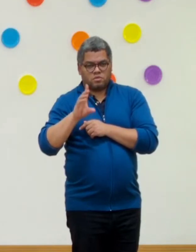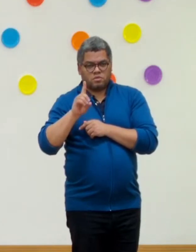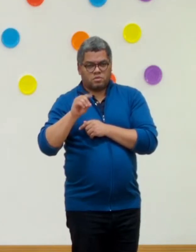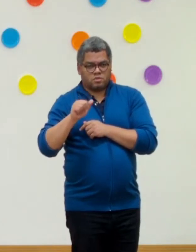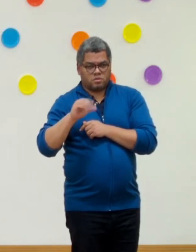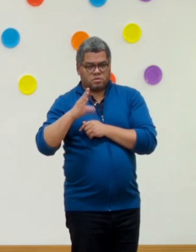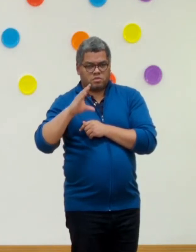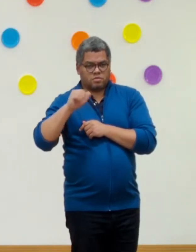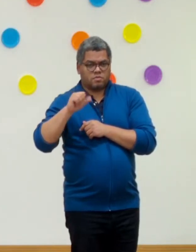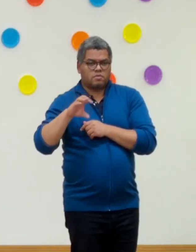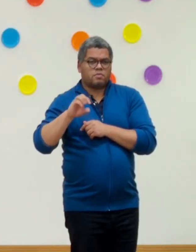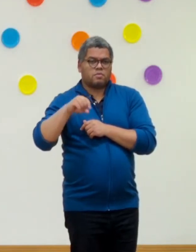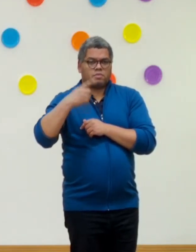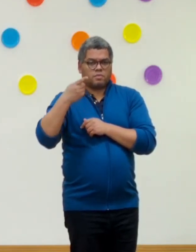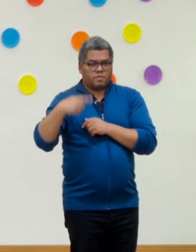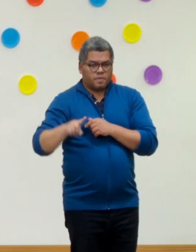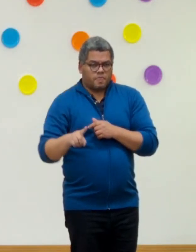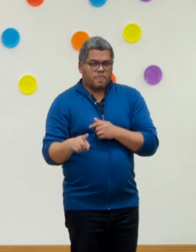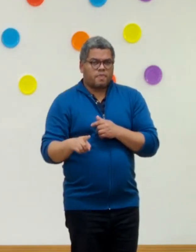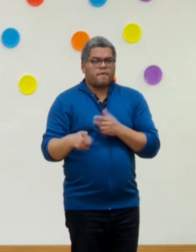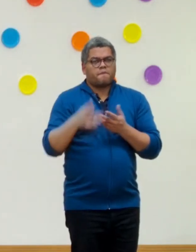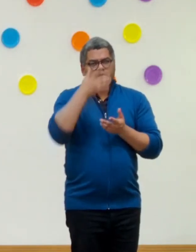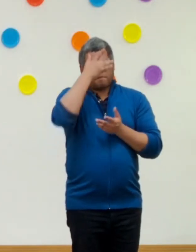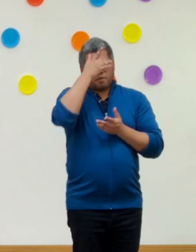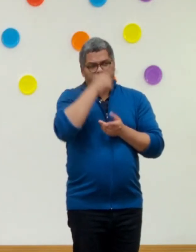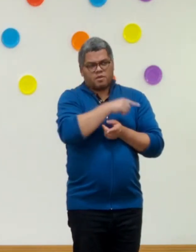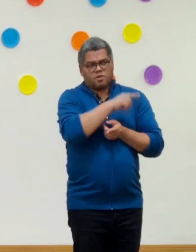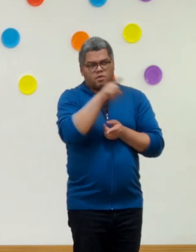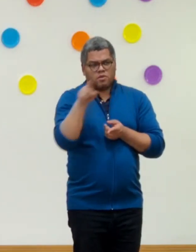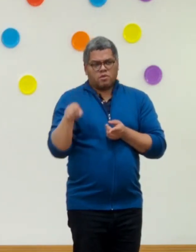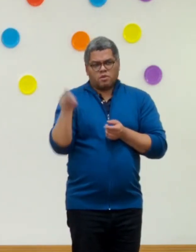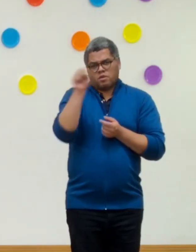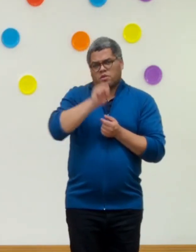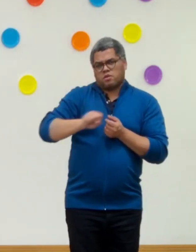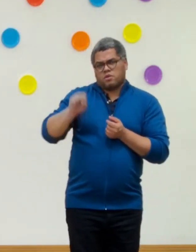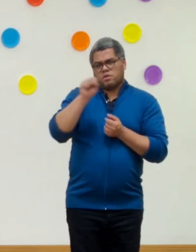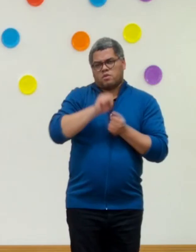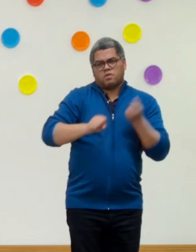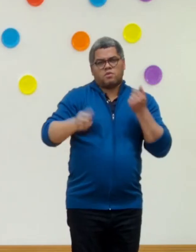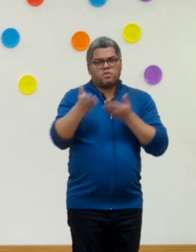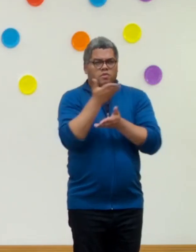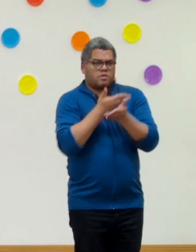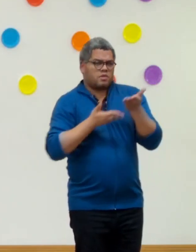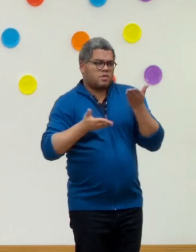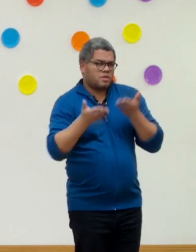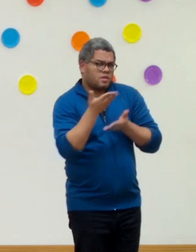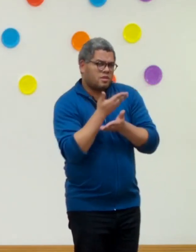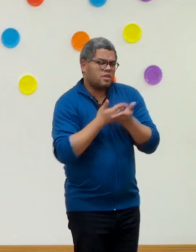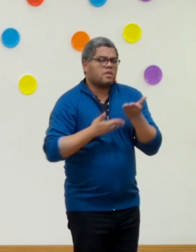lidar com a luxúria, com a lascívia, com esse desejo sexual